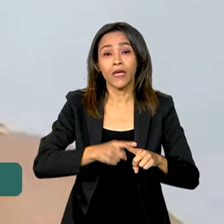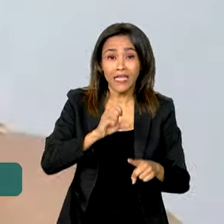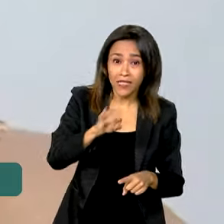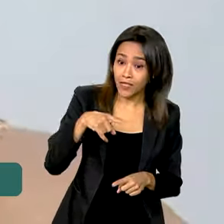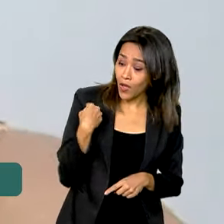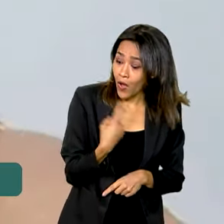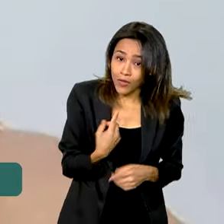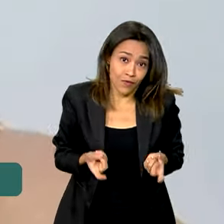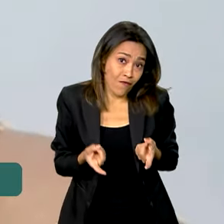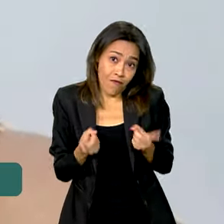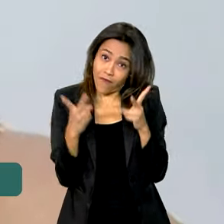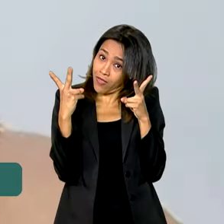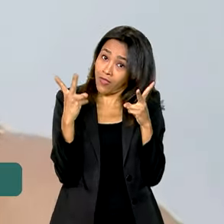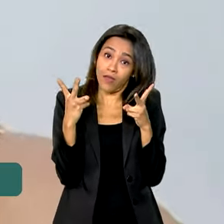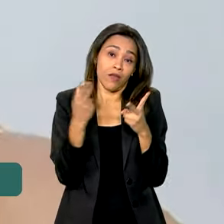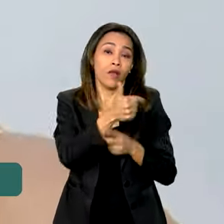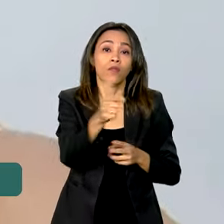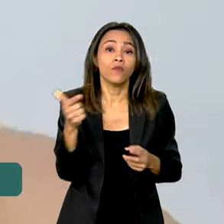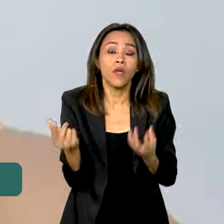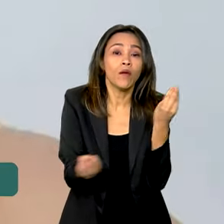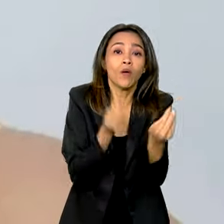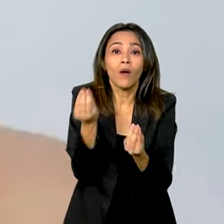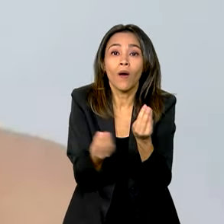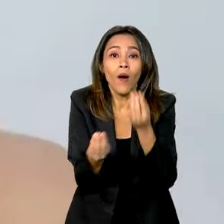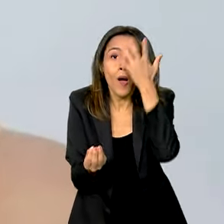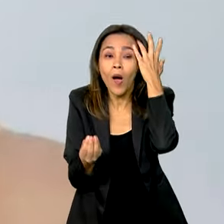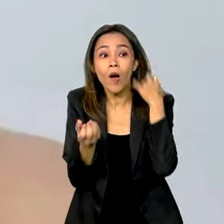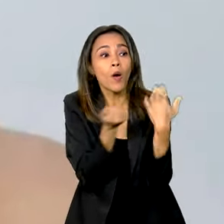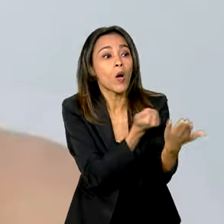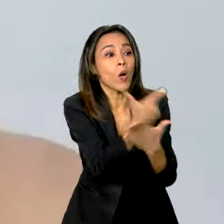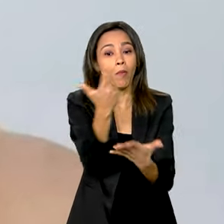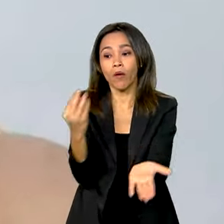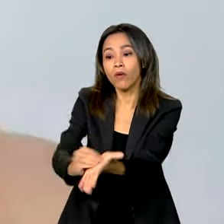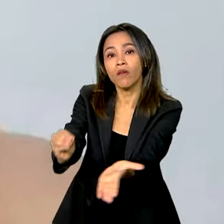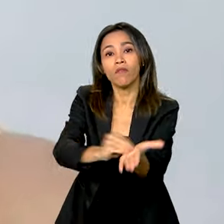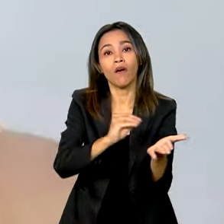vender, a gente não tem condições de comprar o que falta nas nossas mesas.